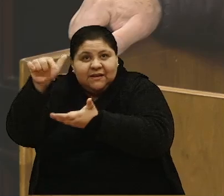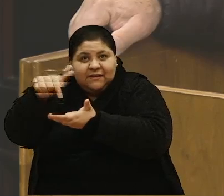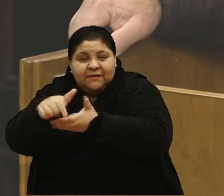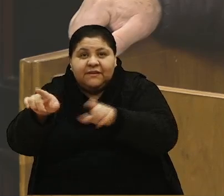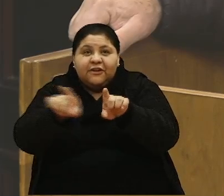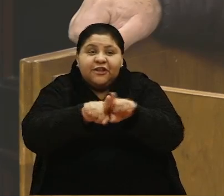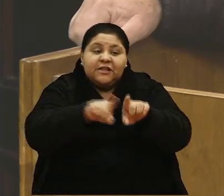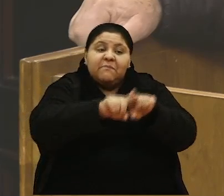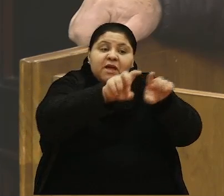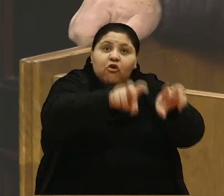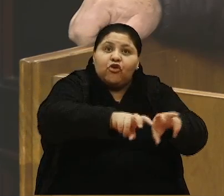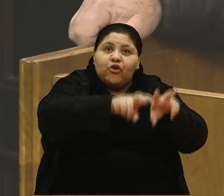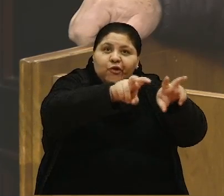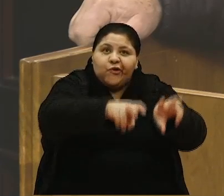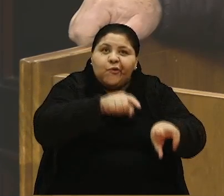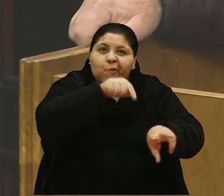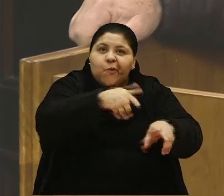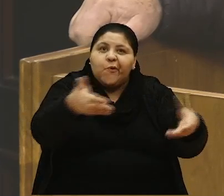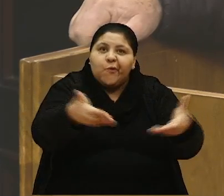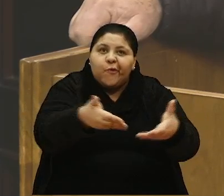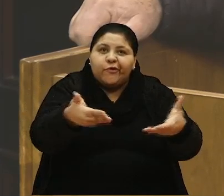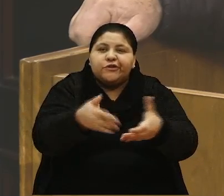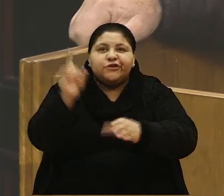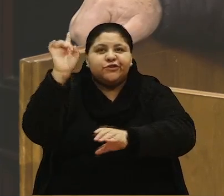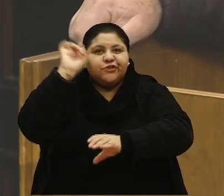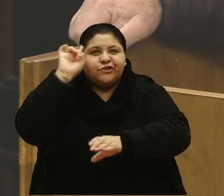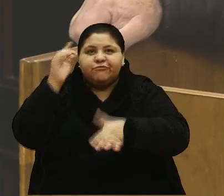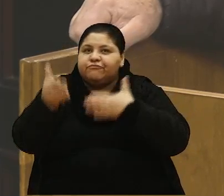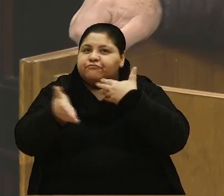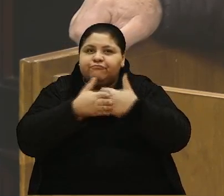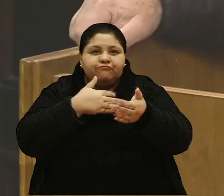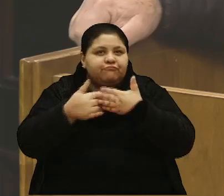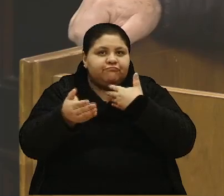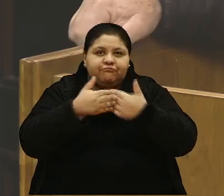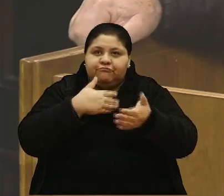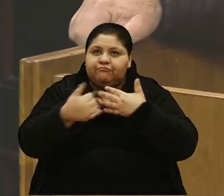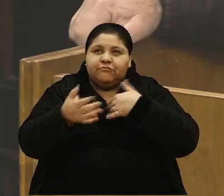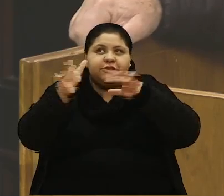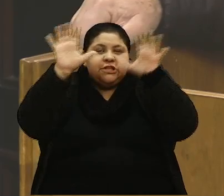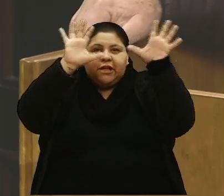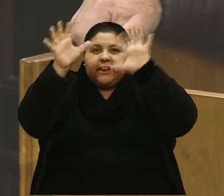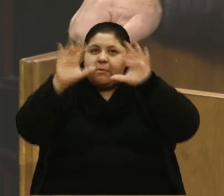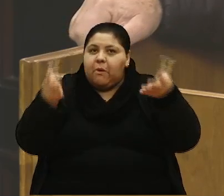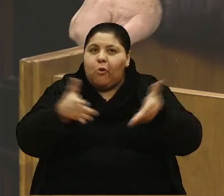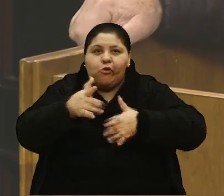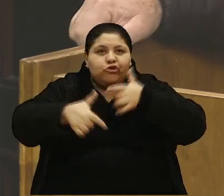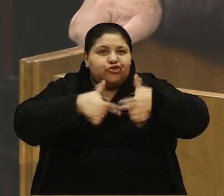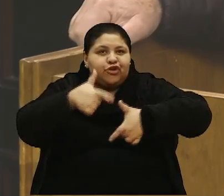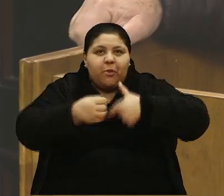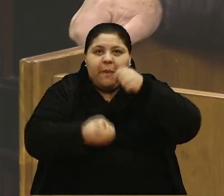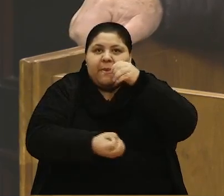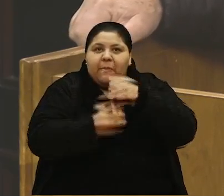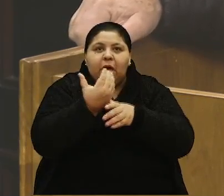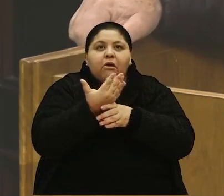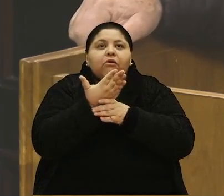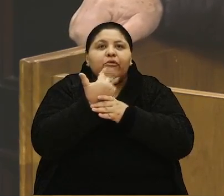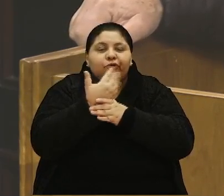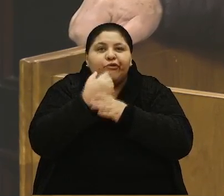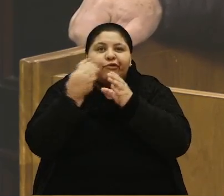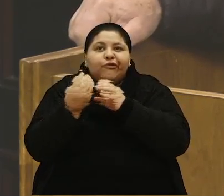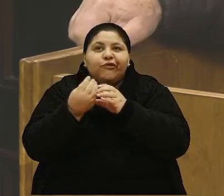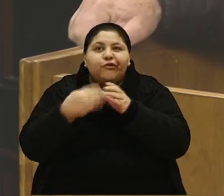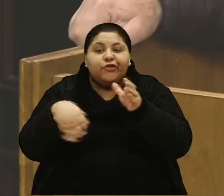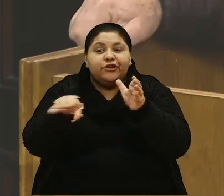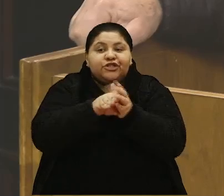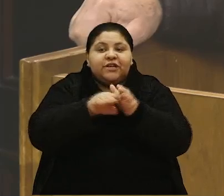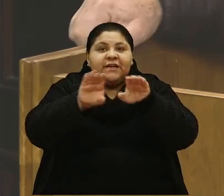nosso agricultor, que está lá hoje no dia a dia, independente de clima, ele está lá produzindo alimento que chega nas mesas